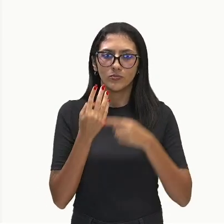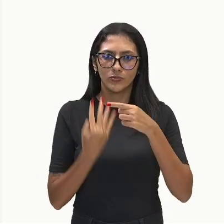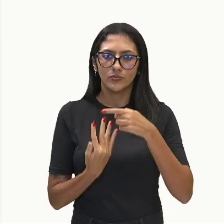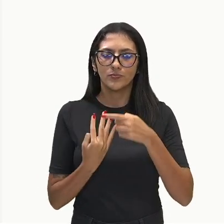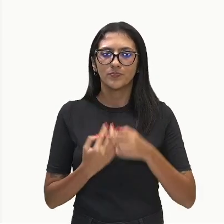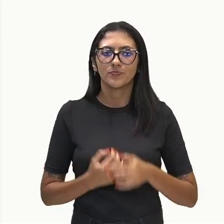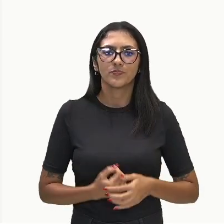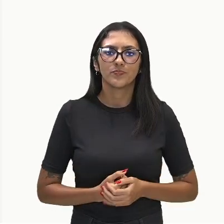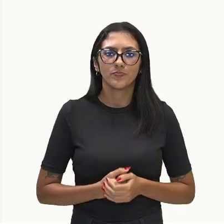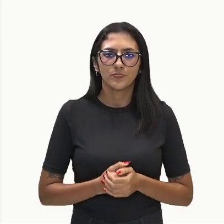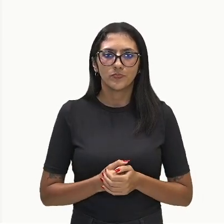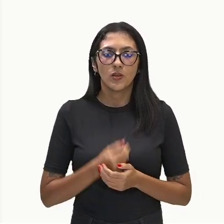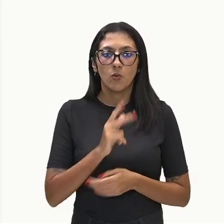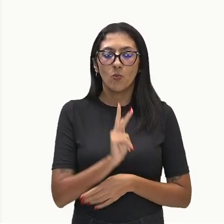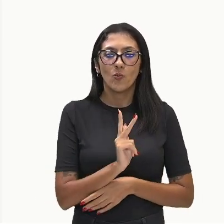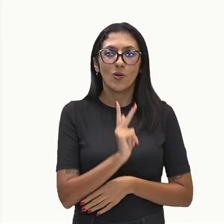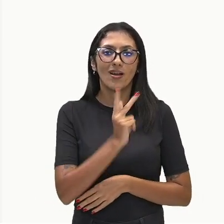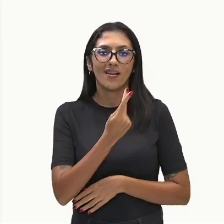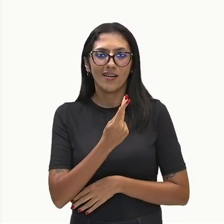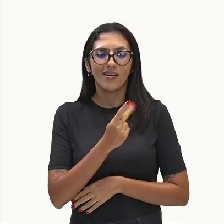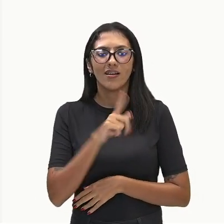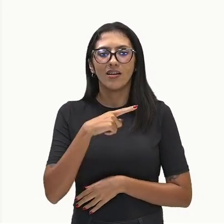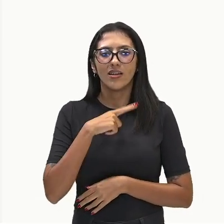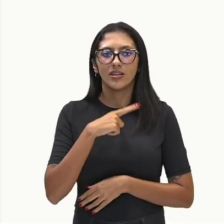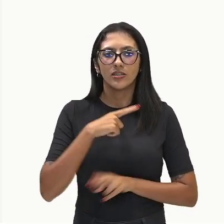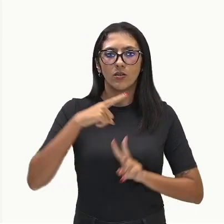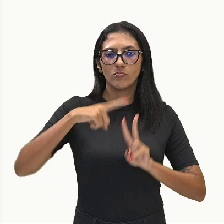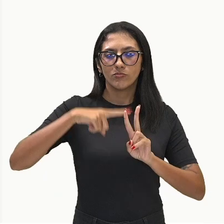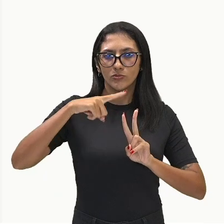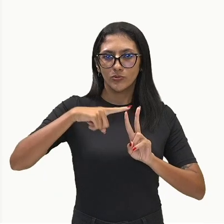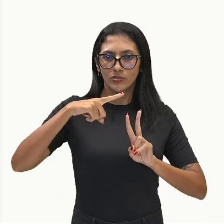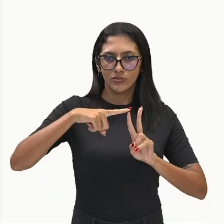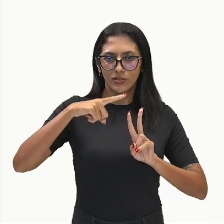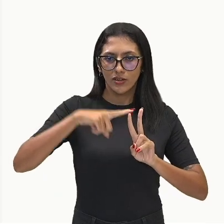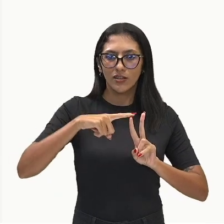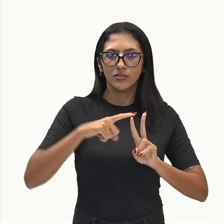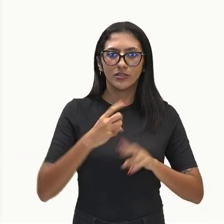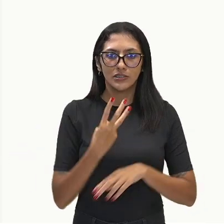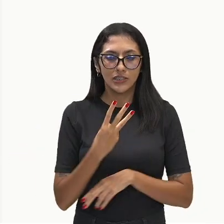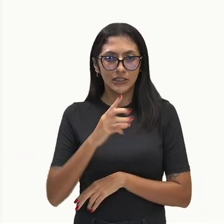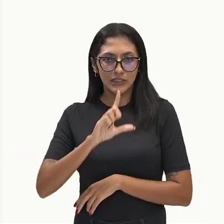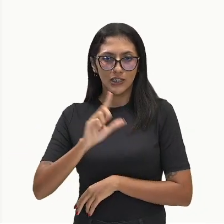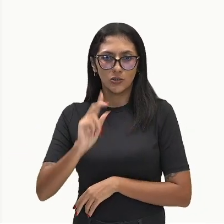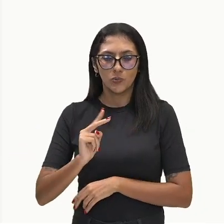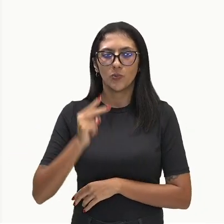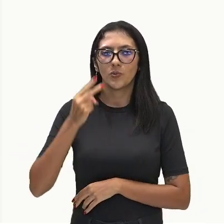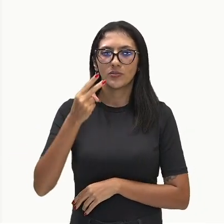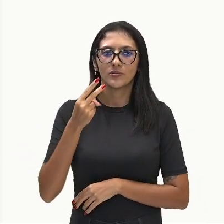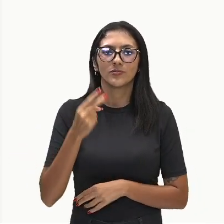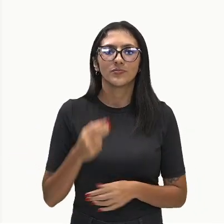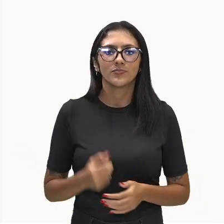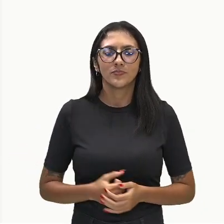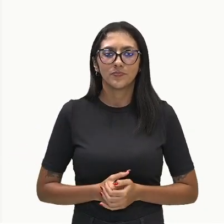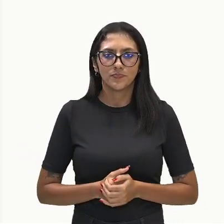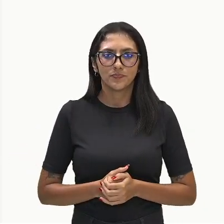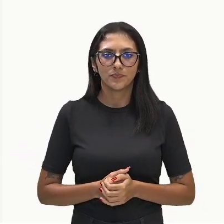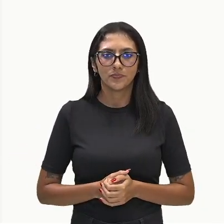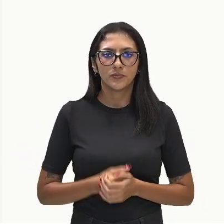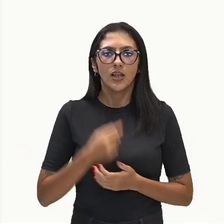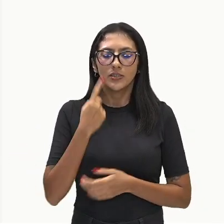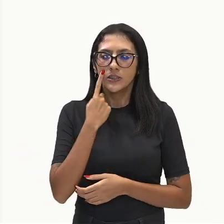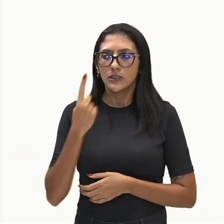ser a raiz quadrada de 3L ao quadrado sobre 4. Daqui a gente vai conseguir tirar de dentro